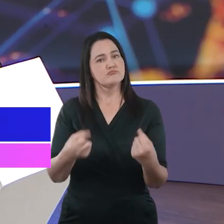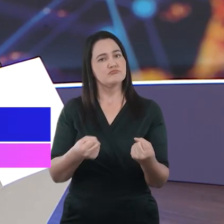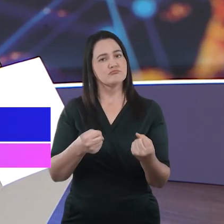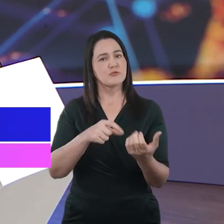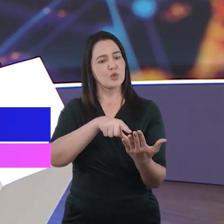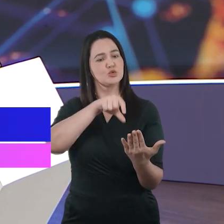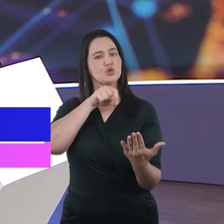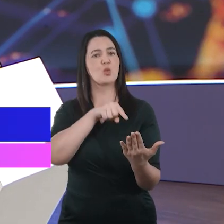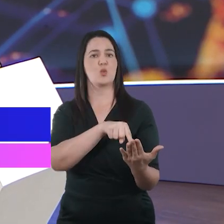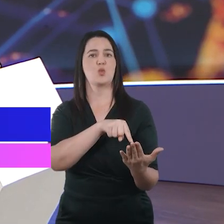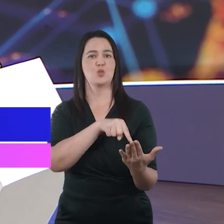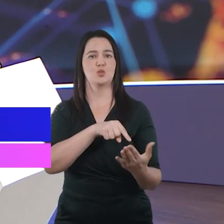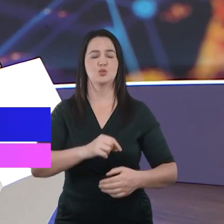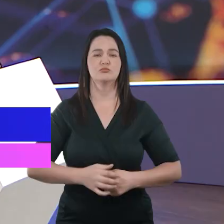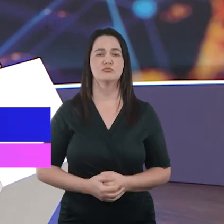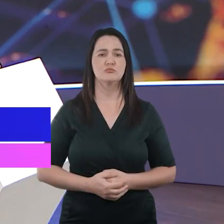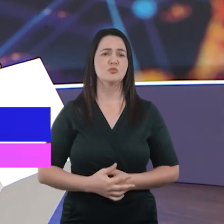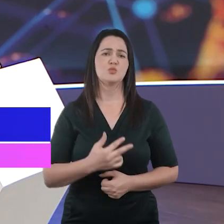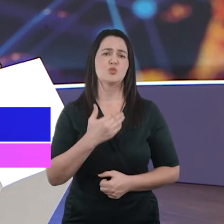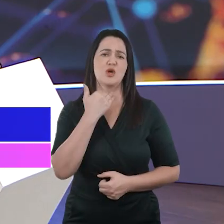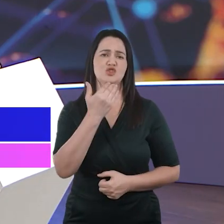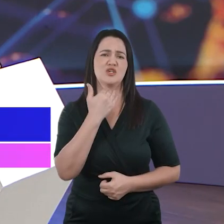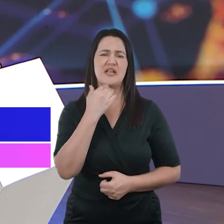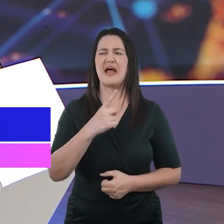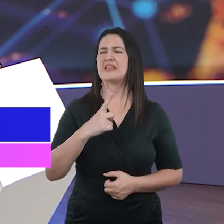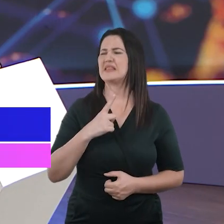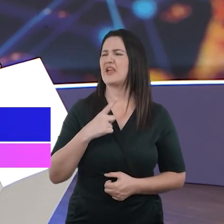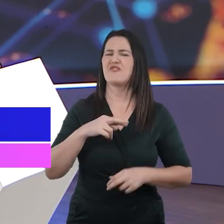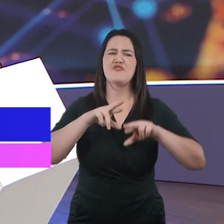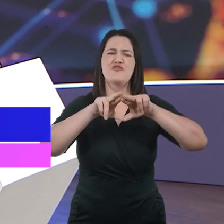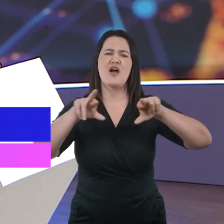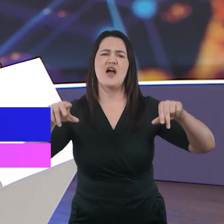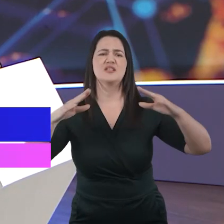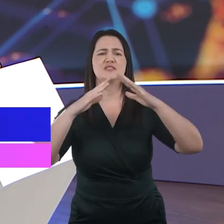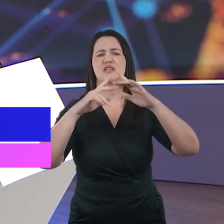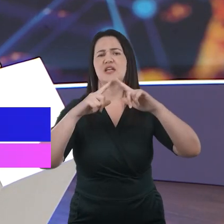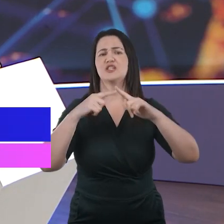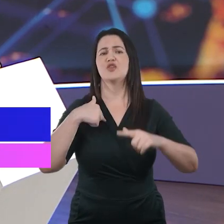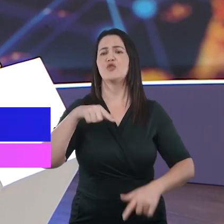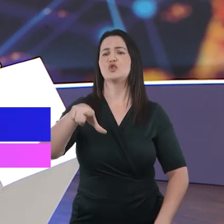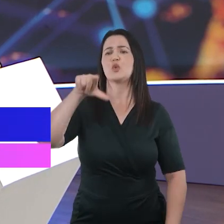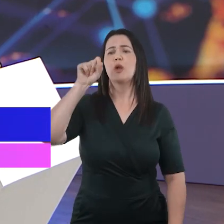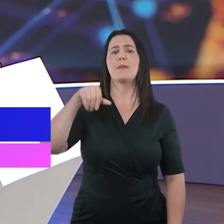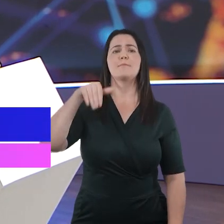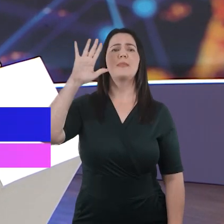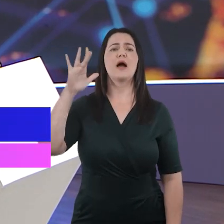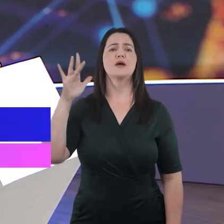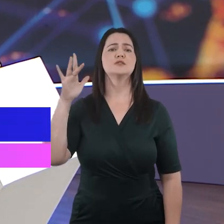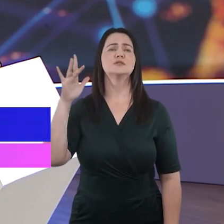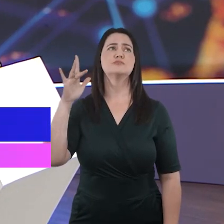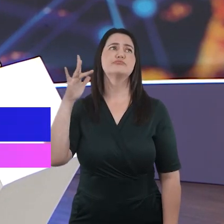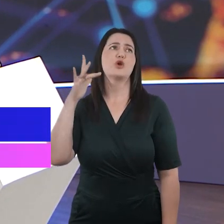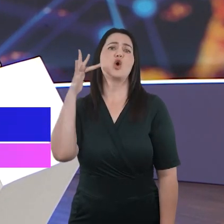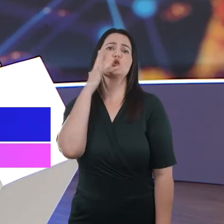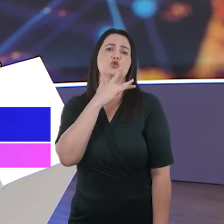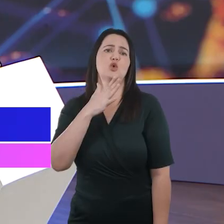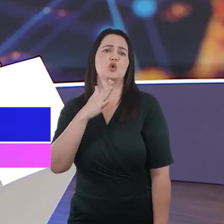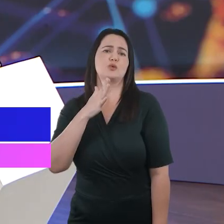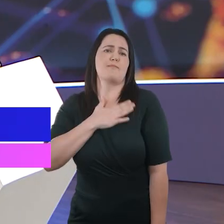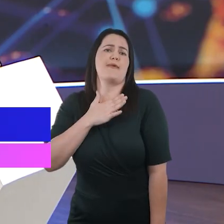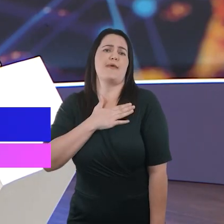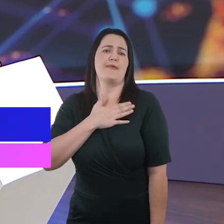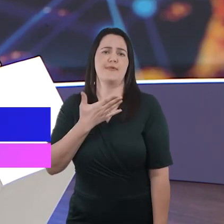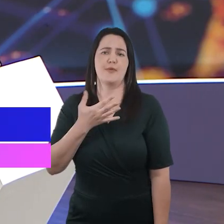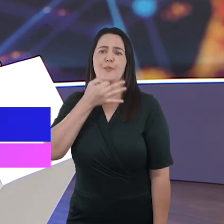está dizendo para você fazer. Então, não diga isso, tem várias igrejas para eu escolher a que eu mais gosto, porque não é